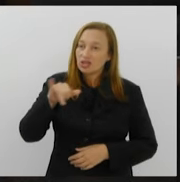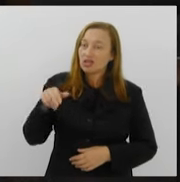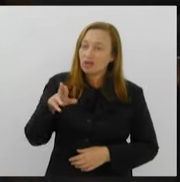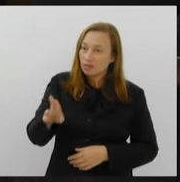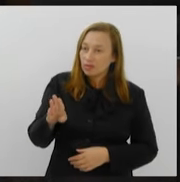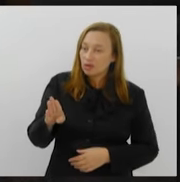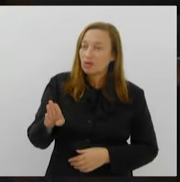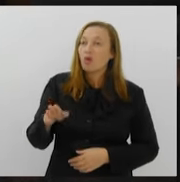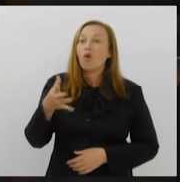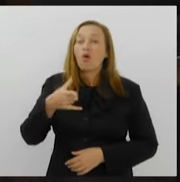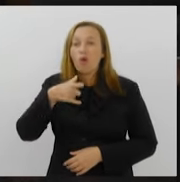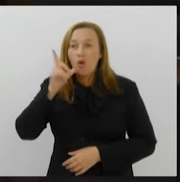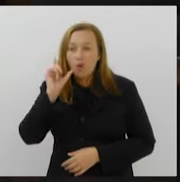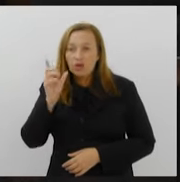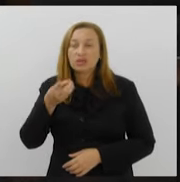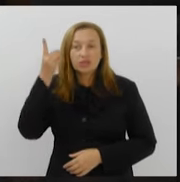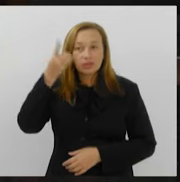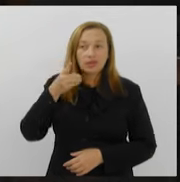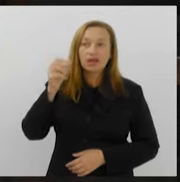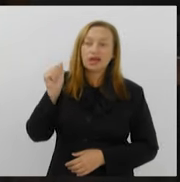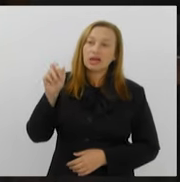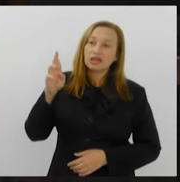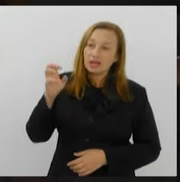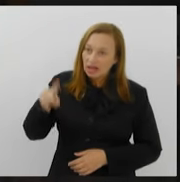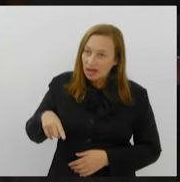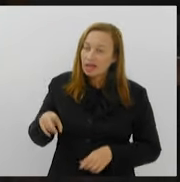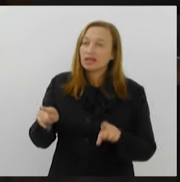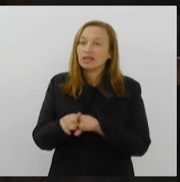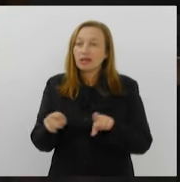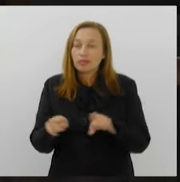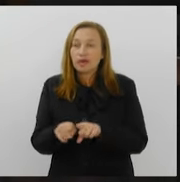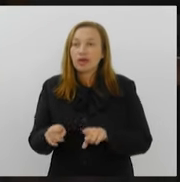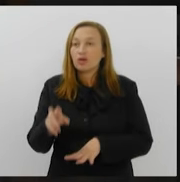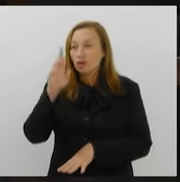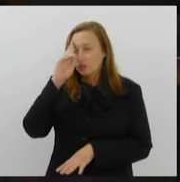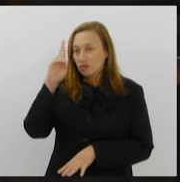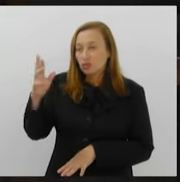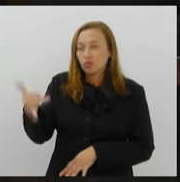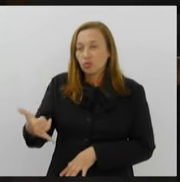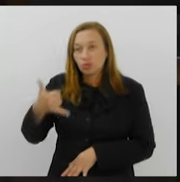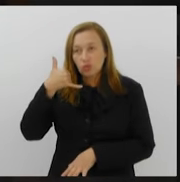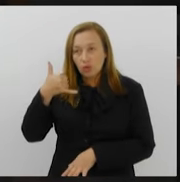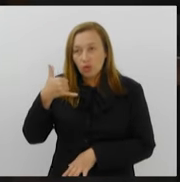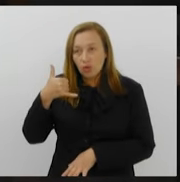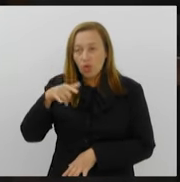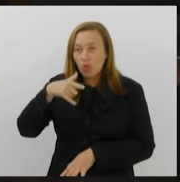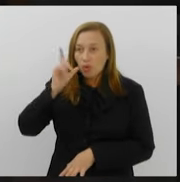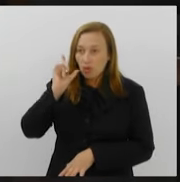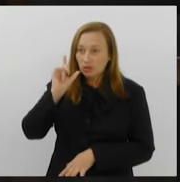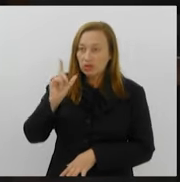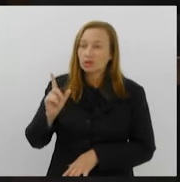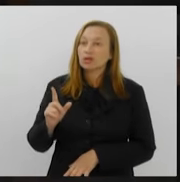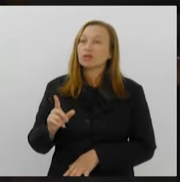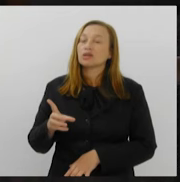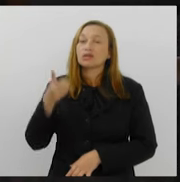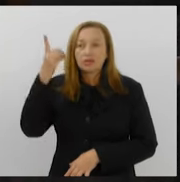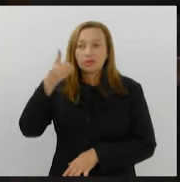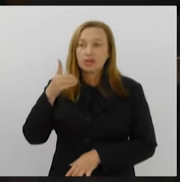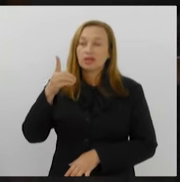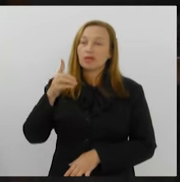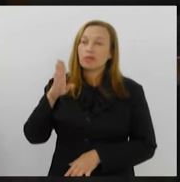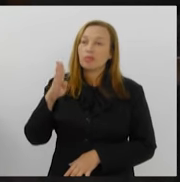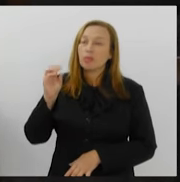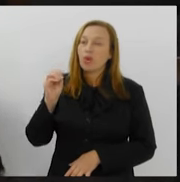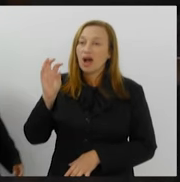ontem. Deputado André Correia sentou aqui também. Vossa Excelência ligou ontem e eu estava com o deputado Buareto e com o Jair na